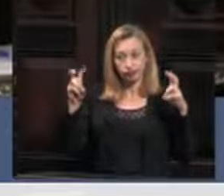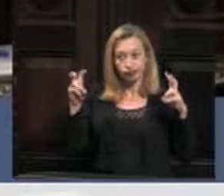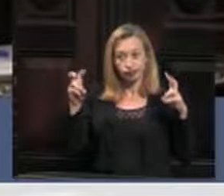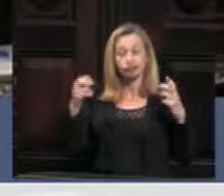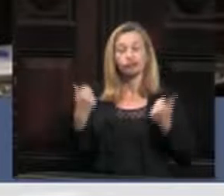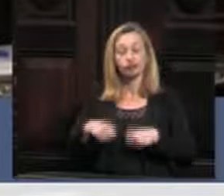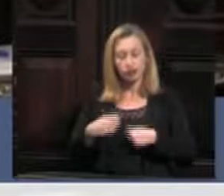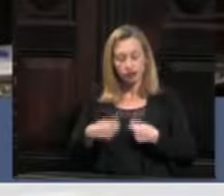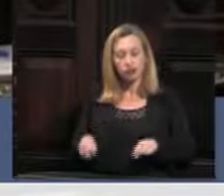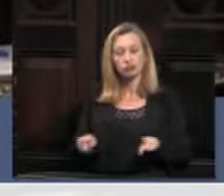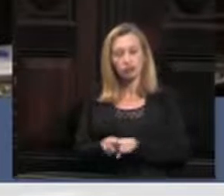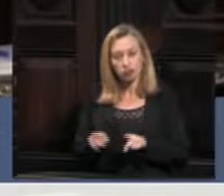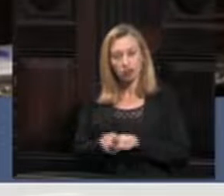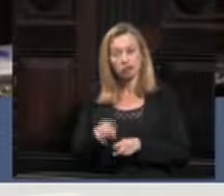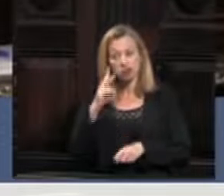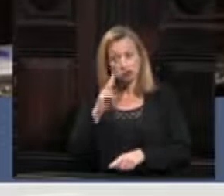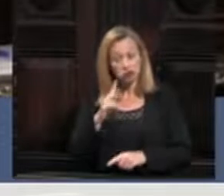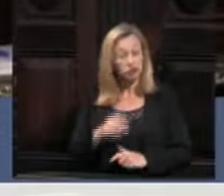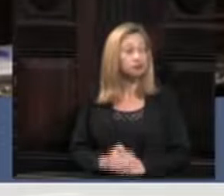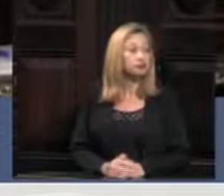devem ser apreciadas,